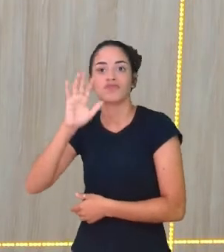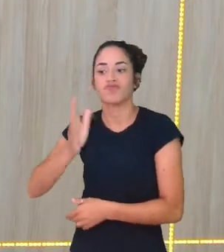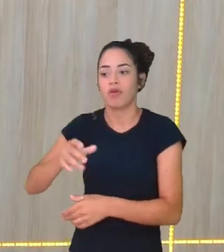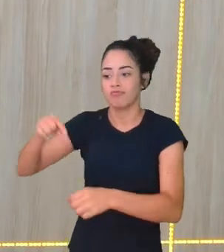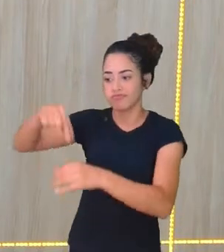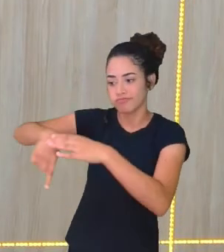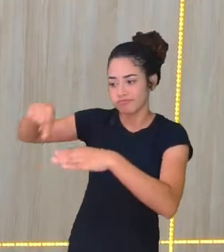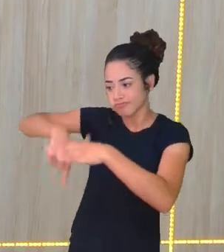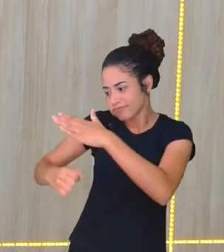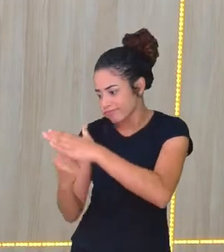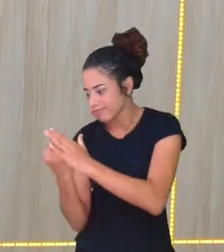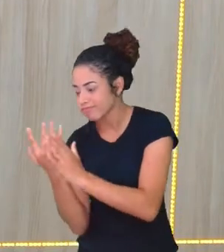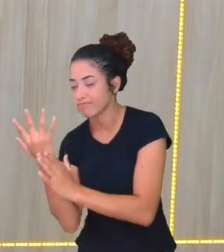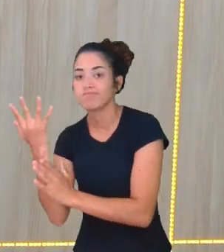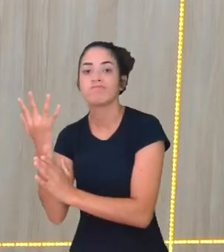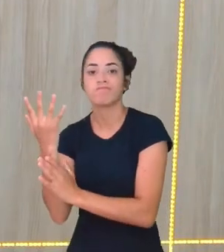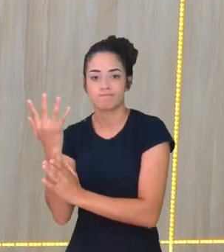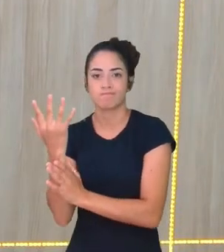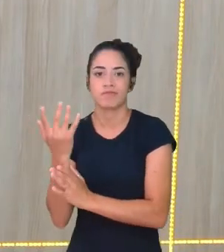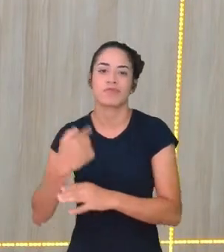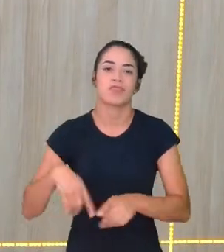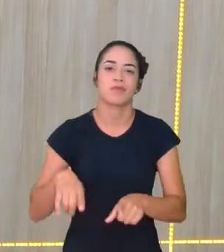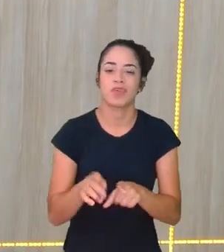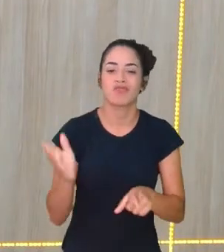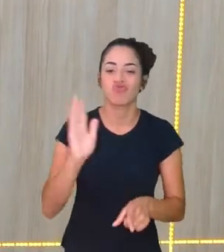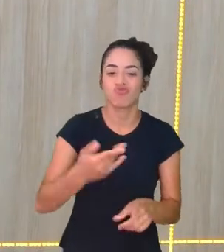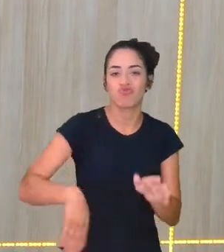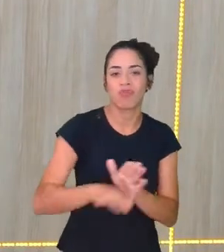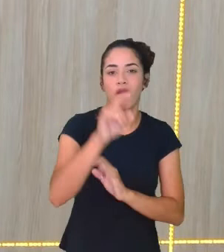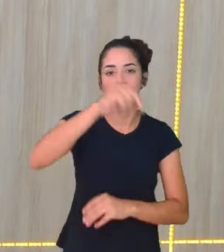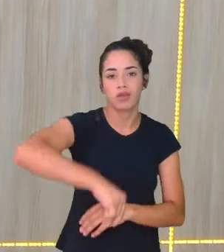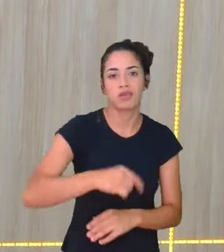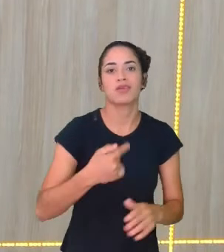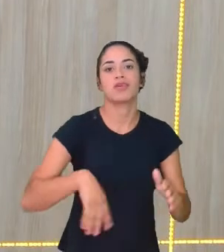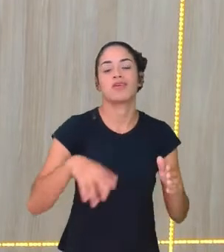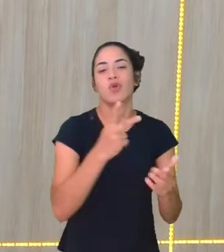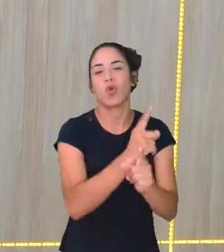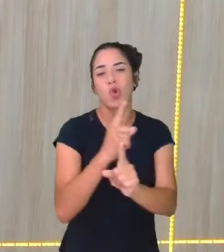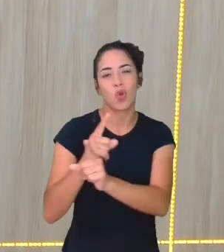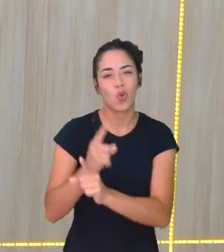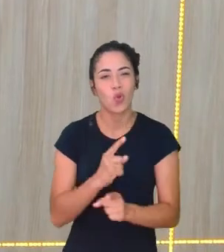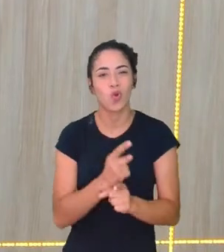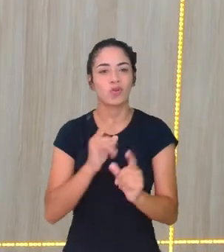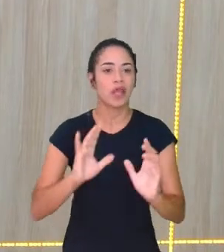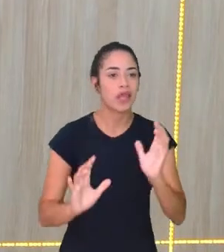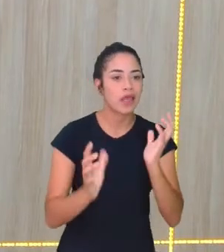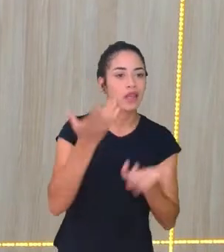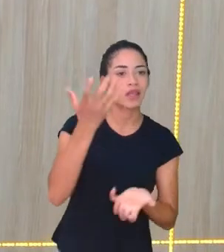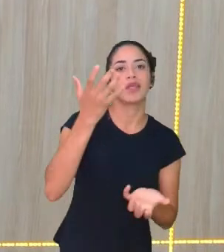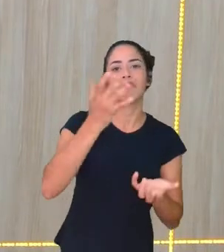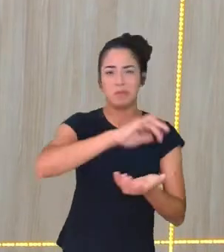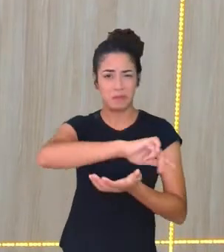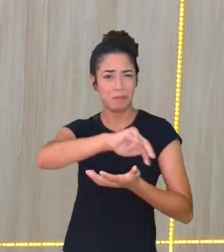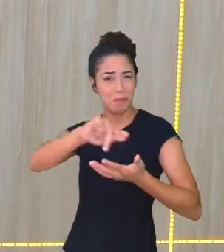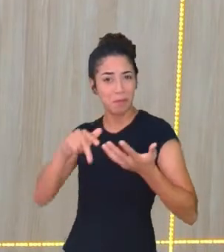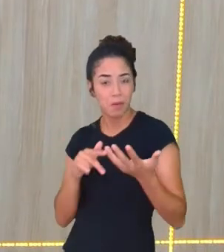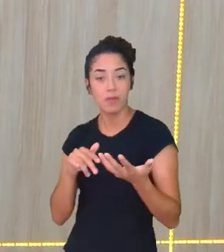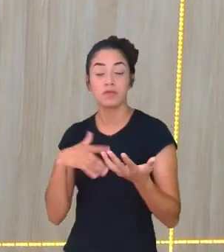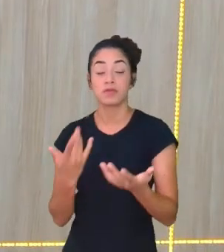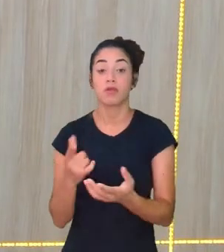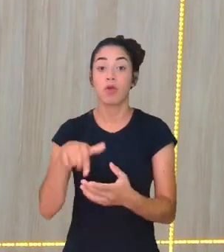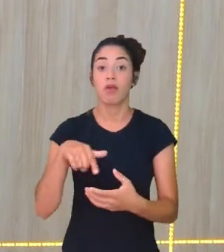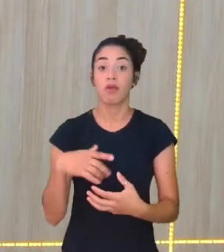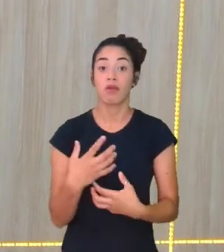que favorecia o comércio marítimo né é um clima tropical né então é uma